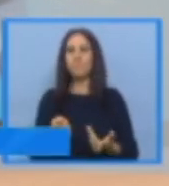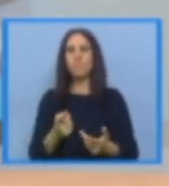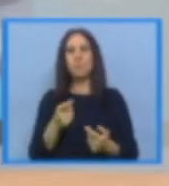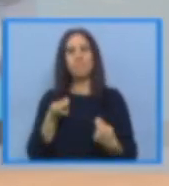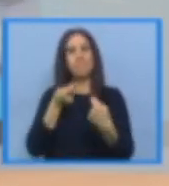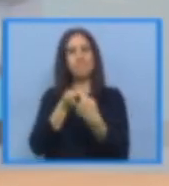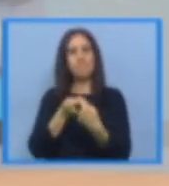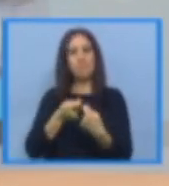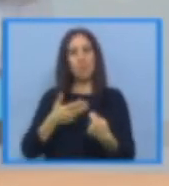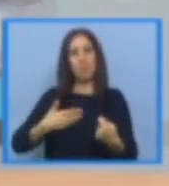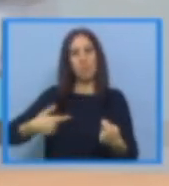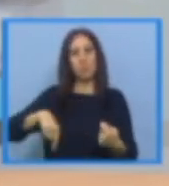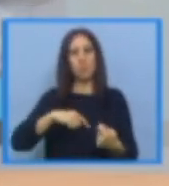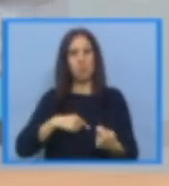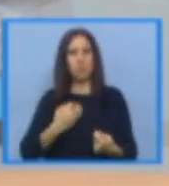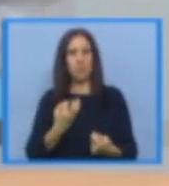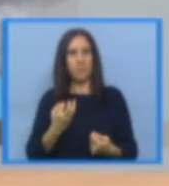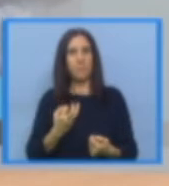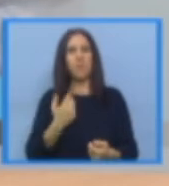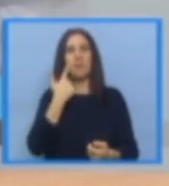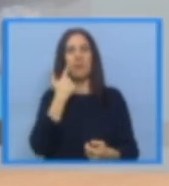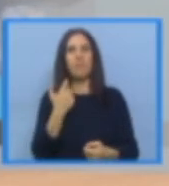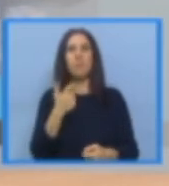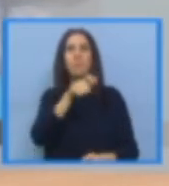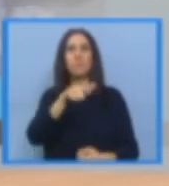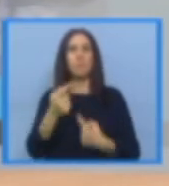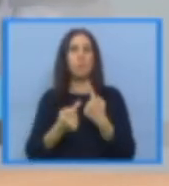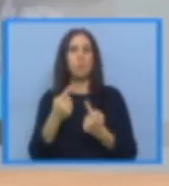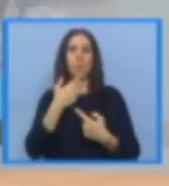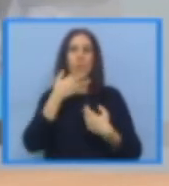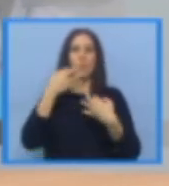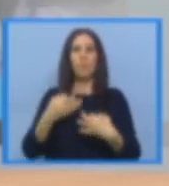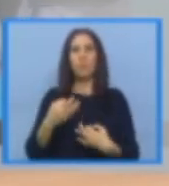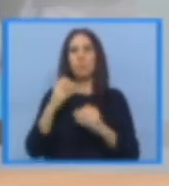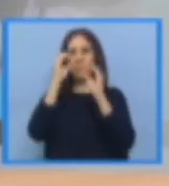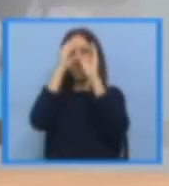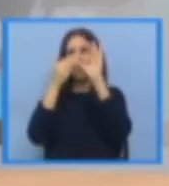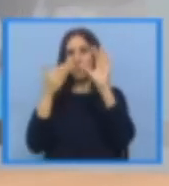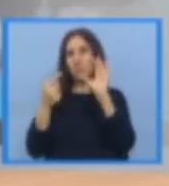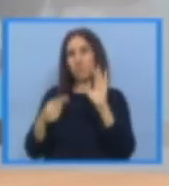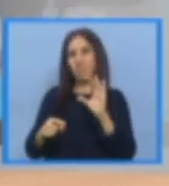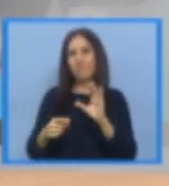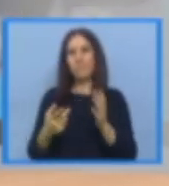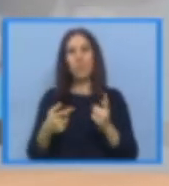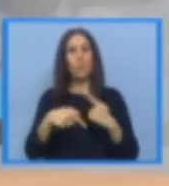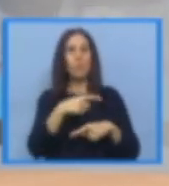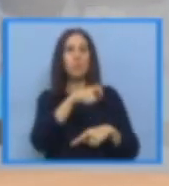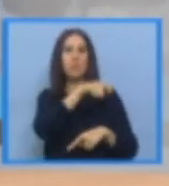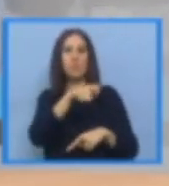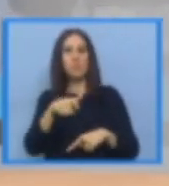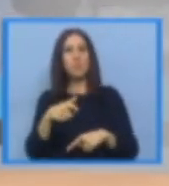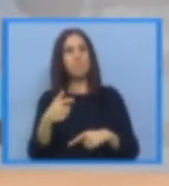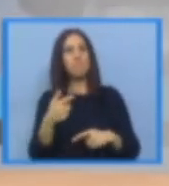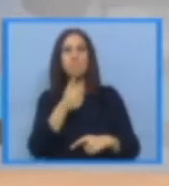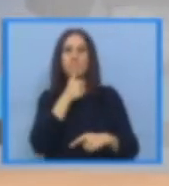responder a estes nossos medos de alguma maneira. Talvez algumas pessoas confirmaram os seus preconceitos, outras deixaram-se